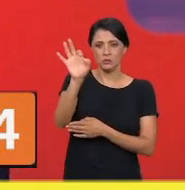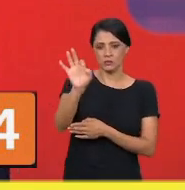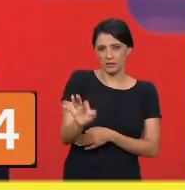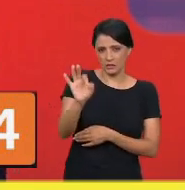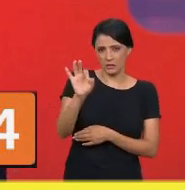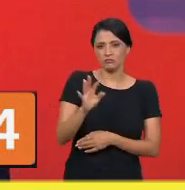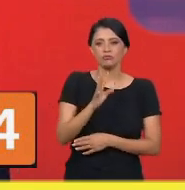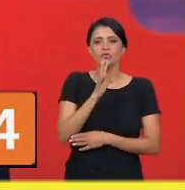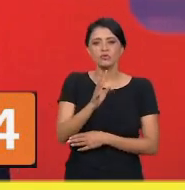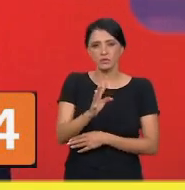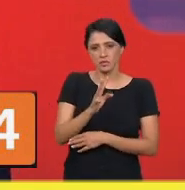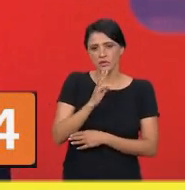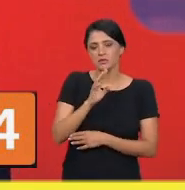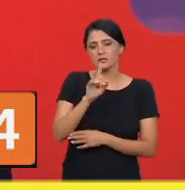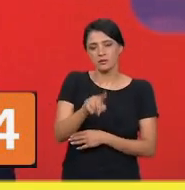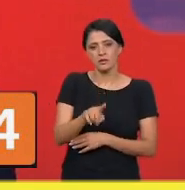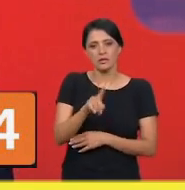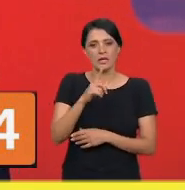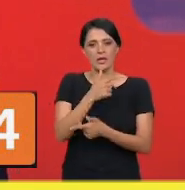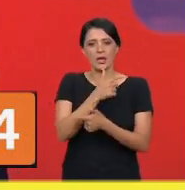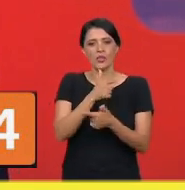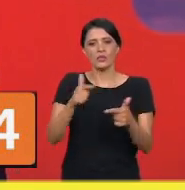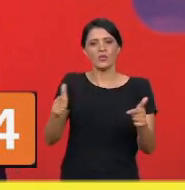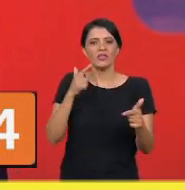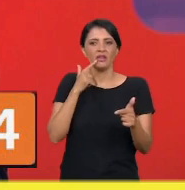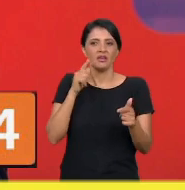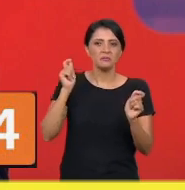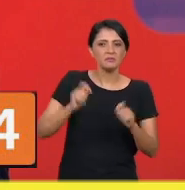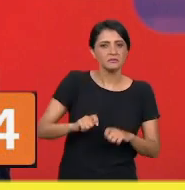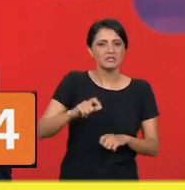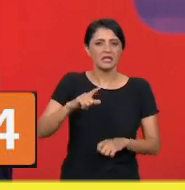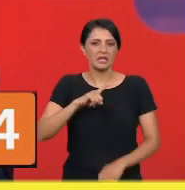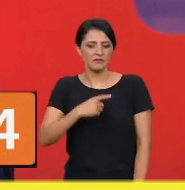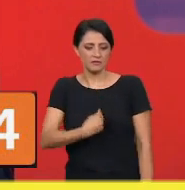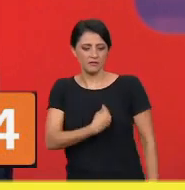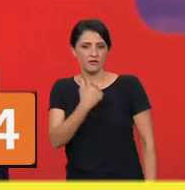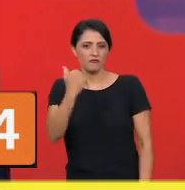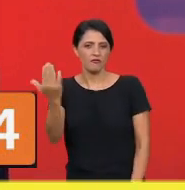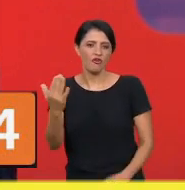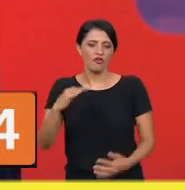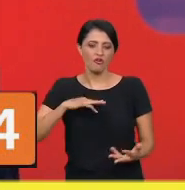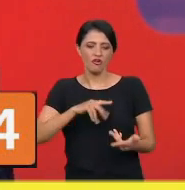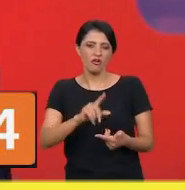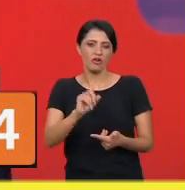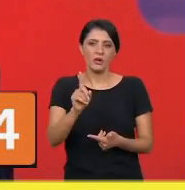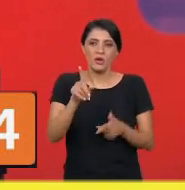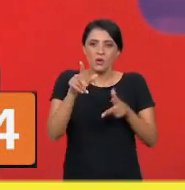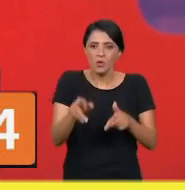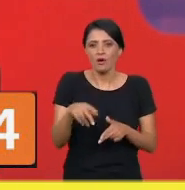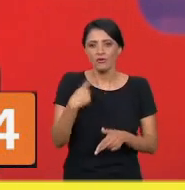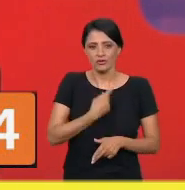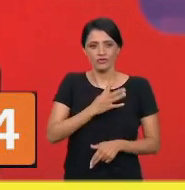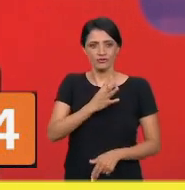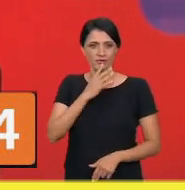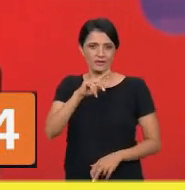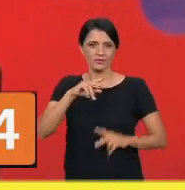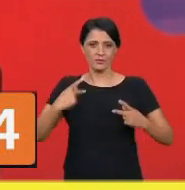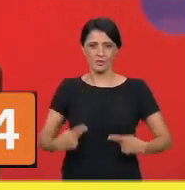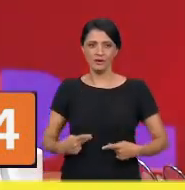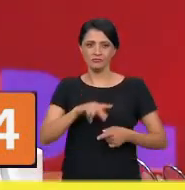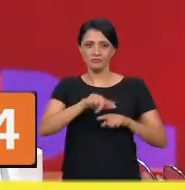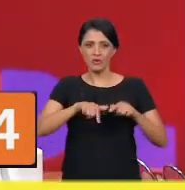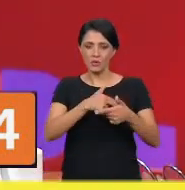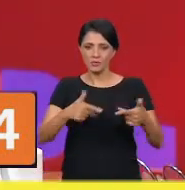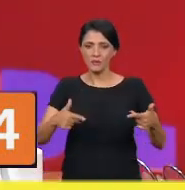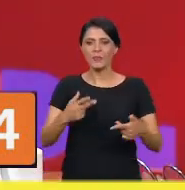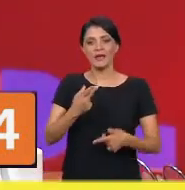que a gente conhece, não há nenhuma indicação que há vida fora da Terra da maneira como a gente conhece? Olha, falar de